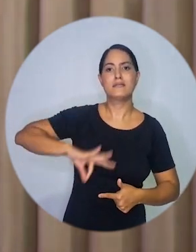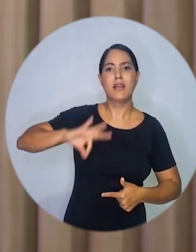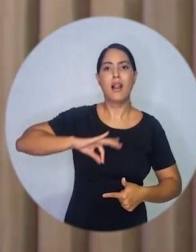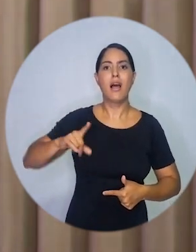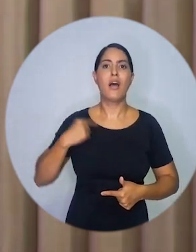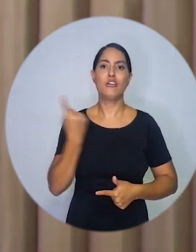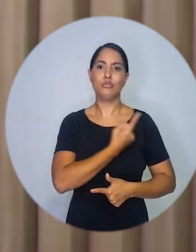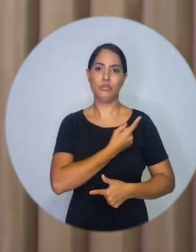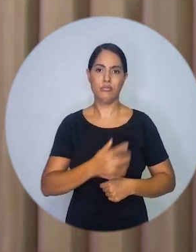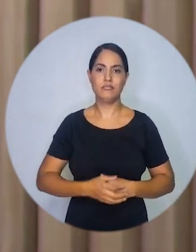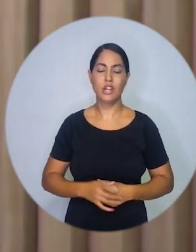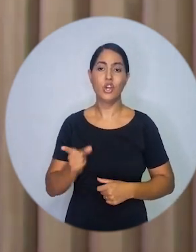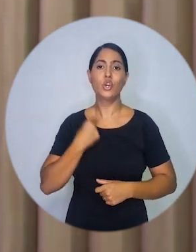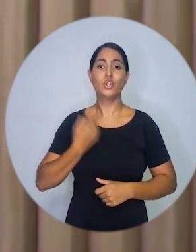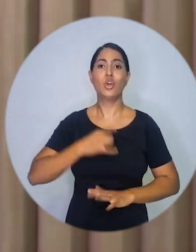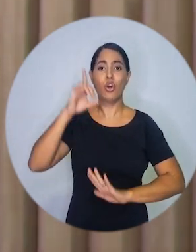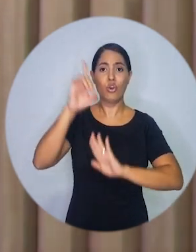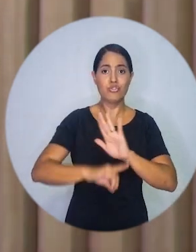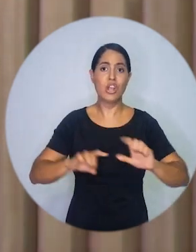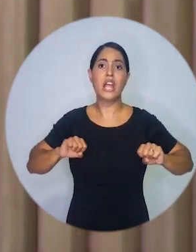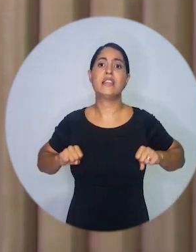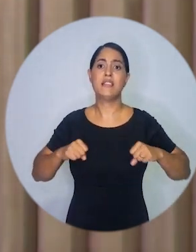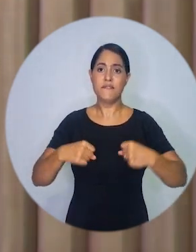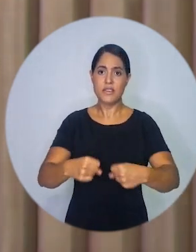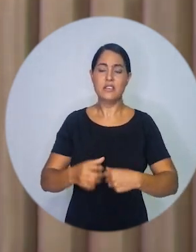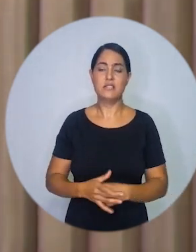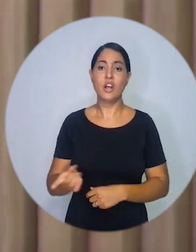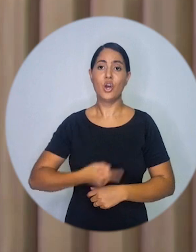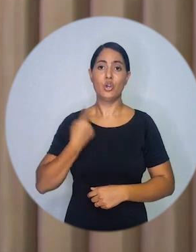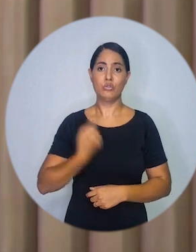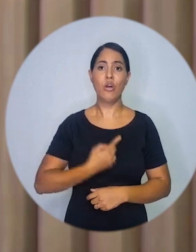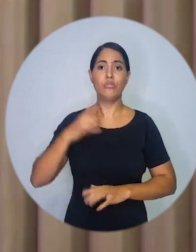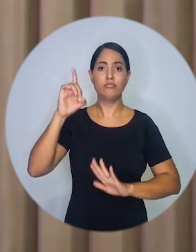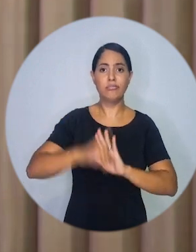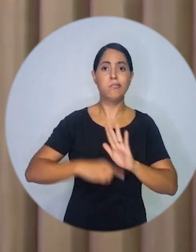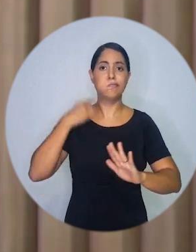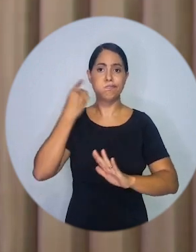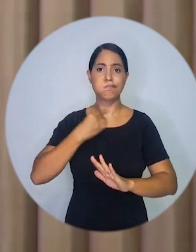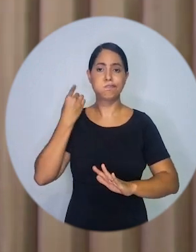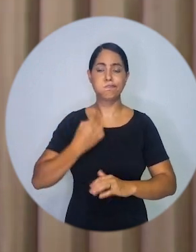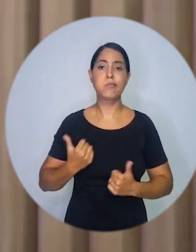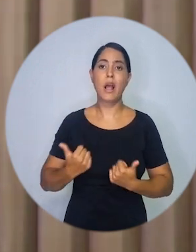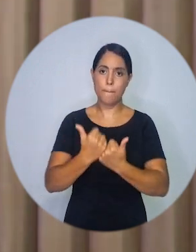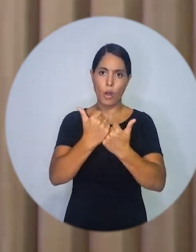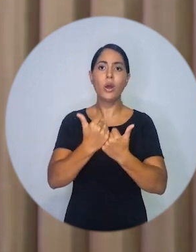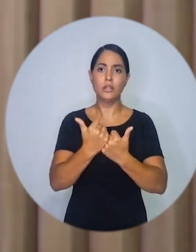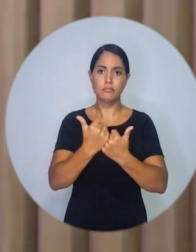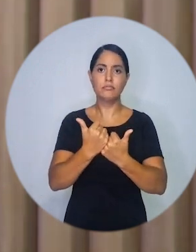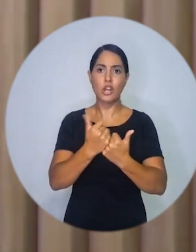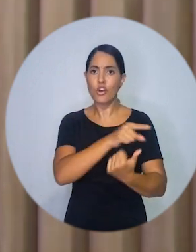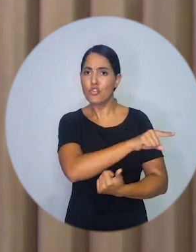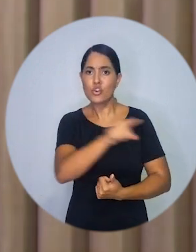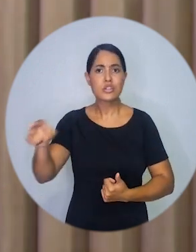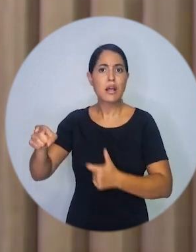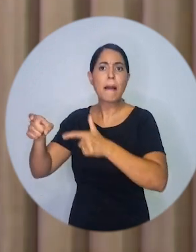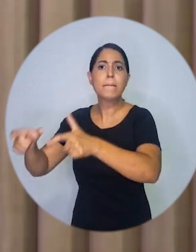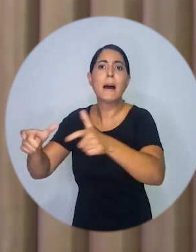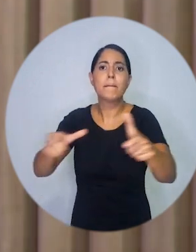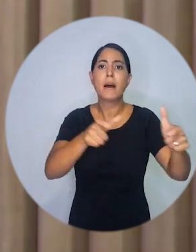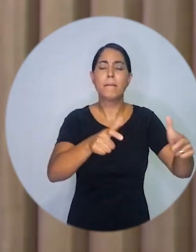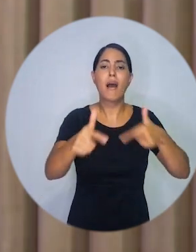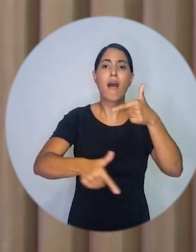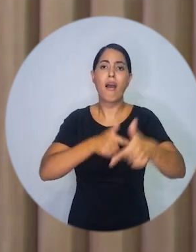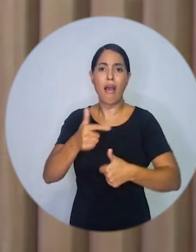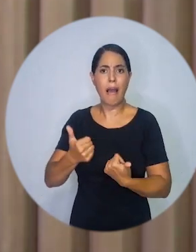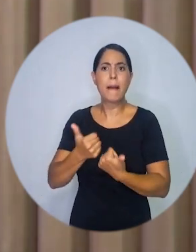direitos e garantias, do direito de defesa, das prerrogativas da advocacia. Apoie essa iniciativa em suas